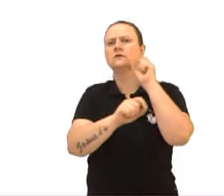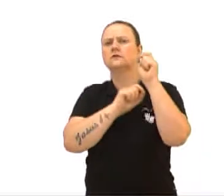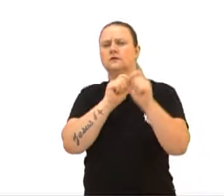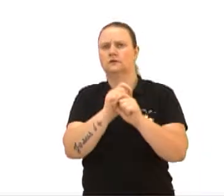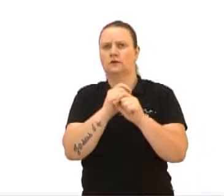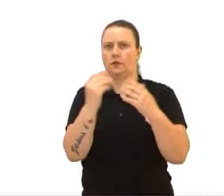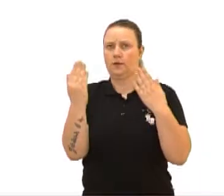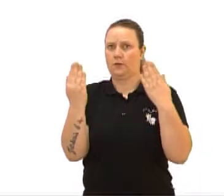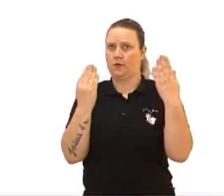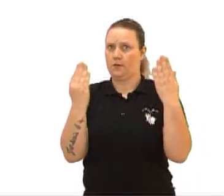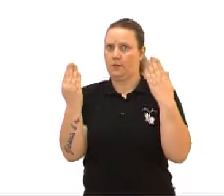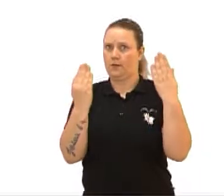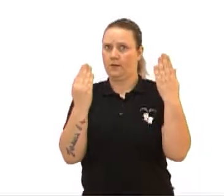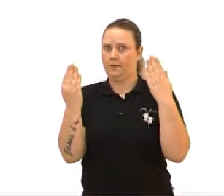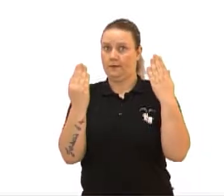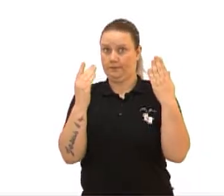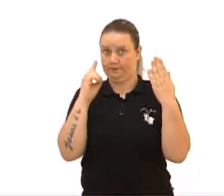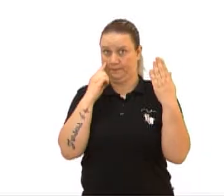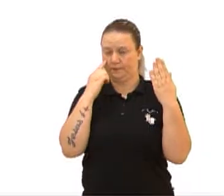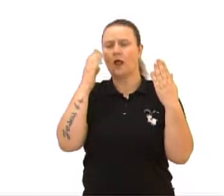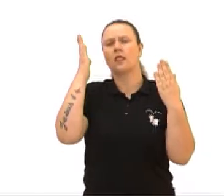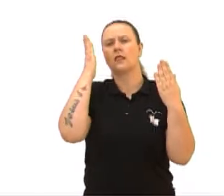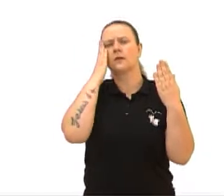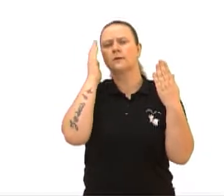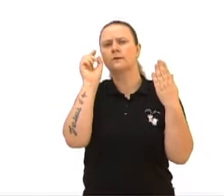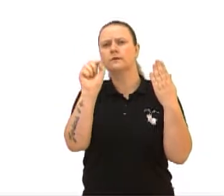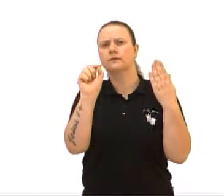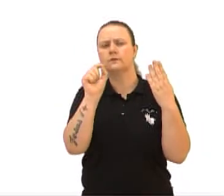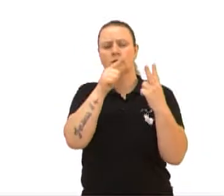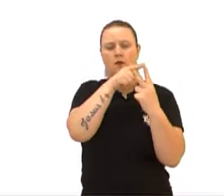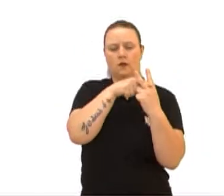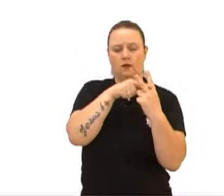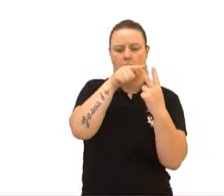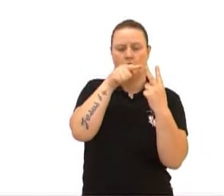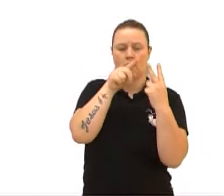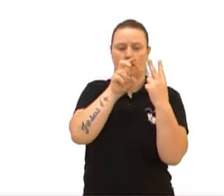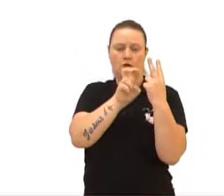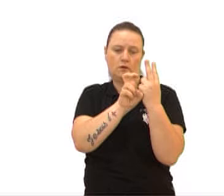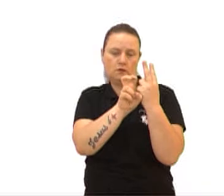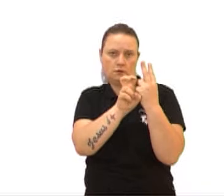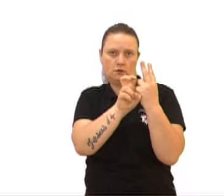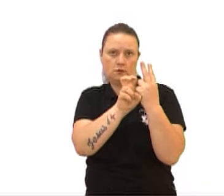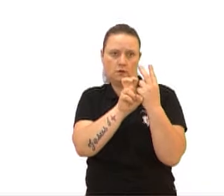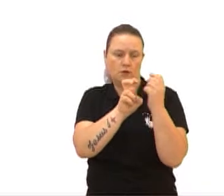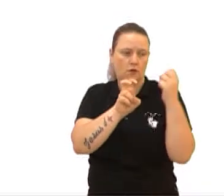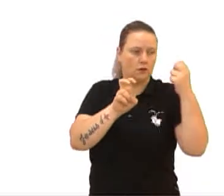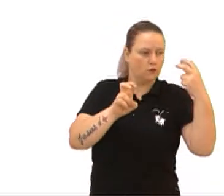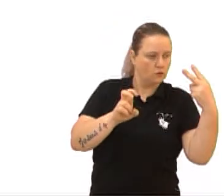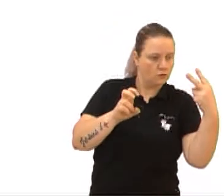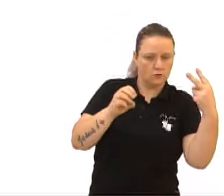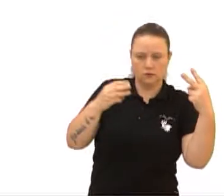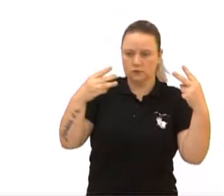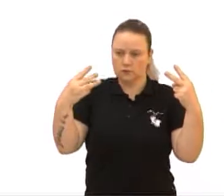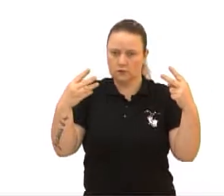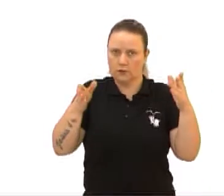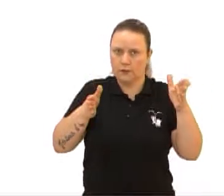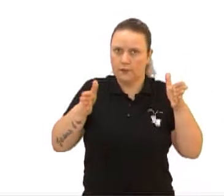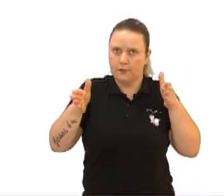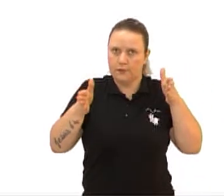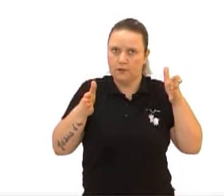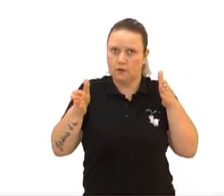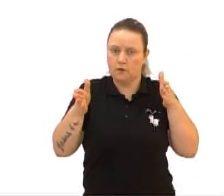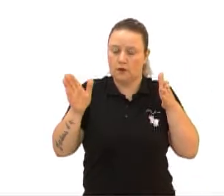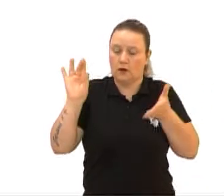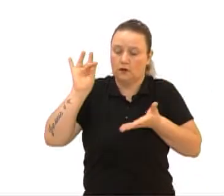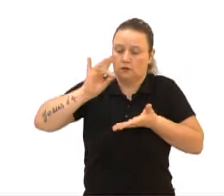de comparação, né, gente? Sabemos que a raiz de 5 está entre 2 e 3.